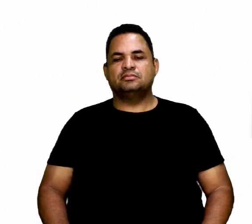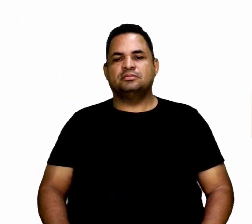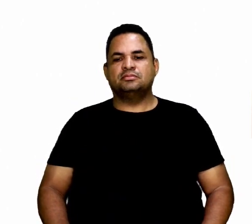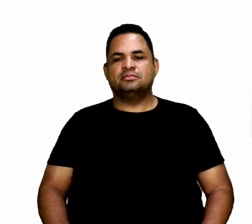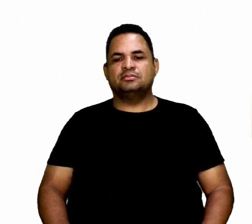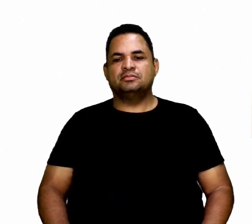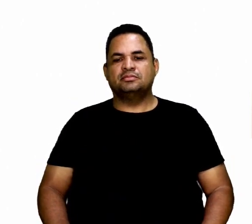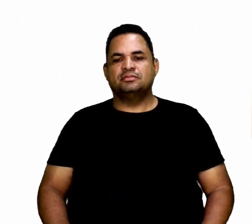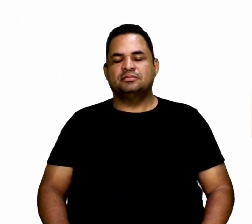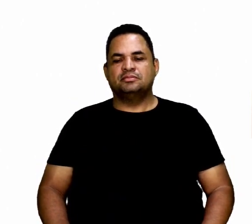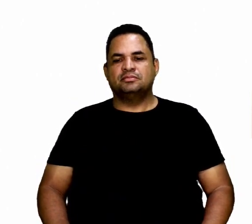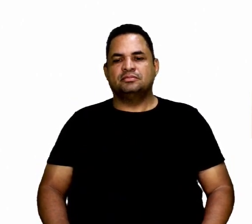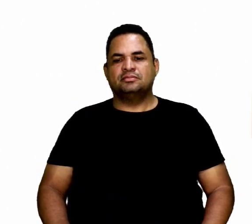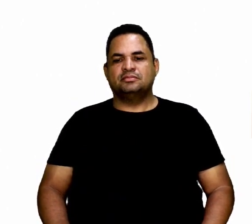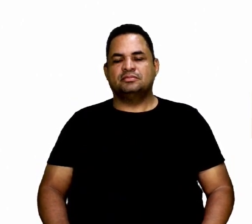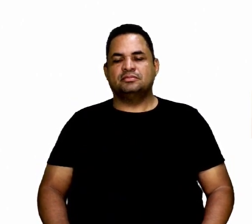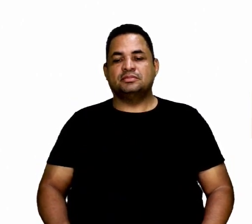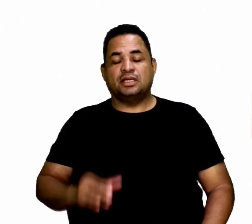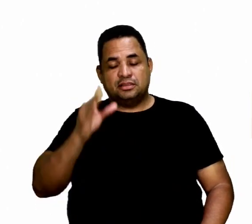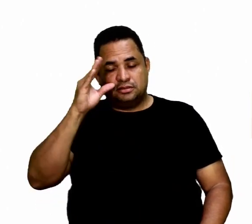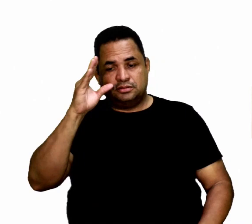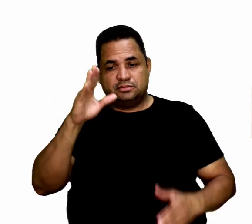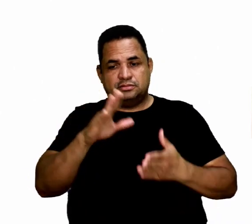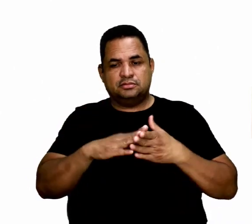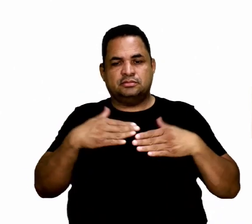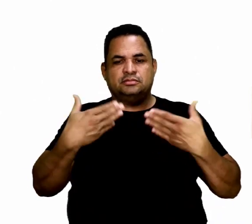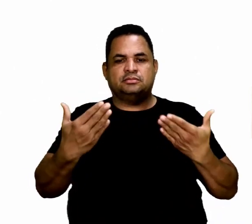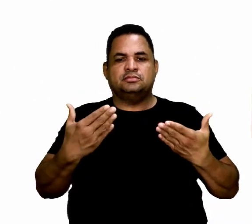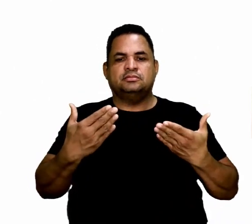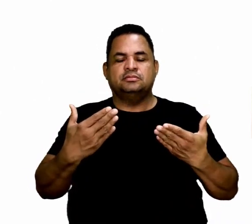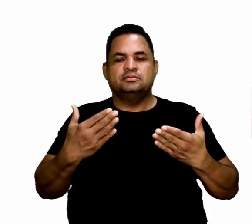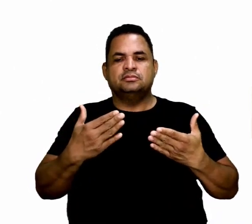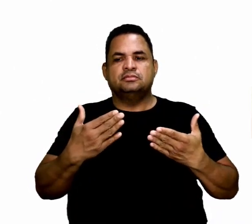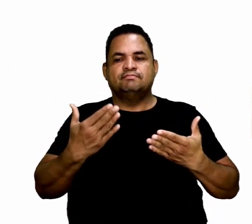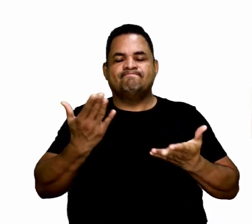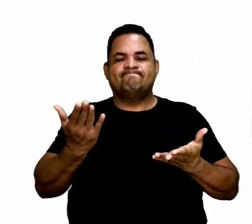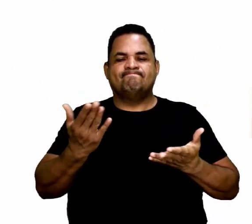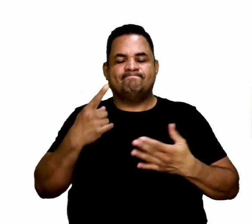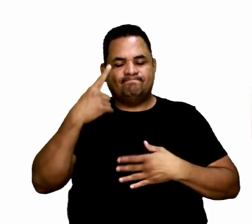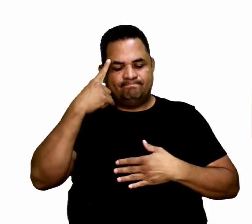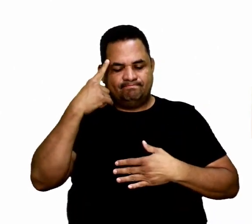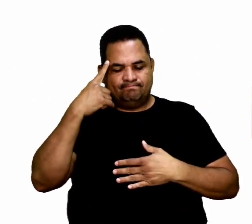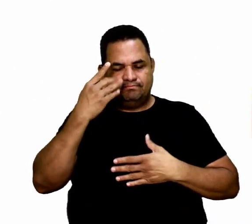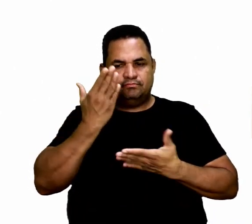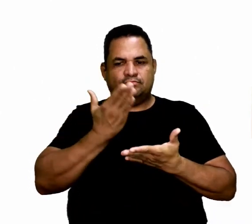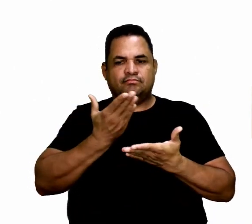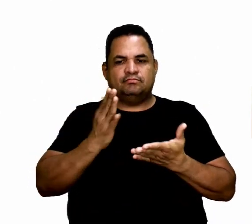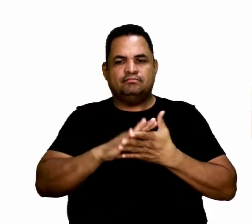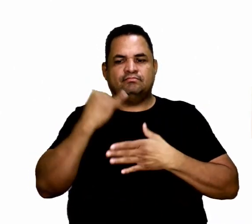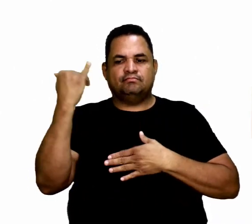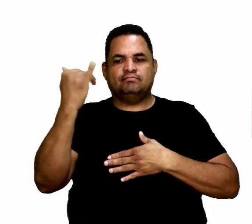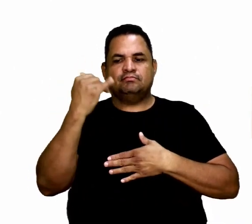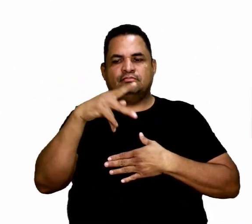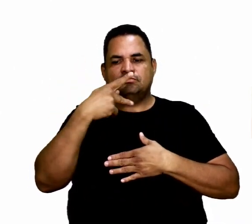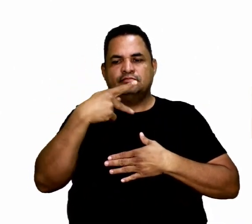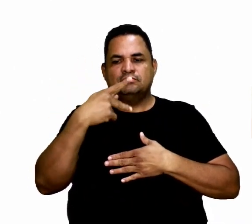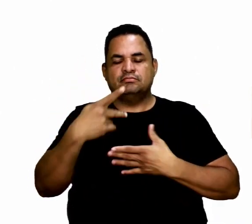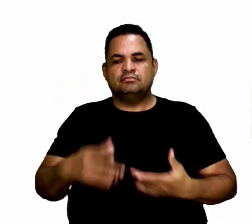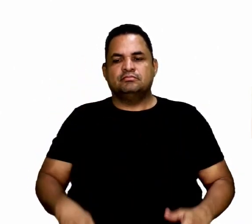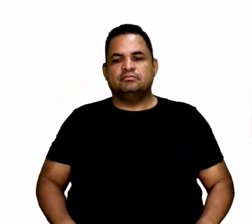timão. É interessante. Apesar de que eu acho que na imagem tem, mas é importante a gente falar.